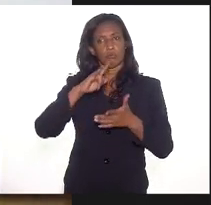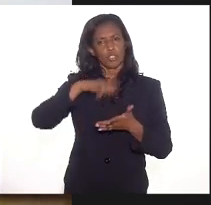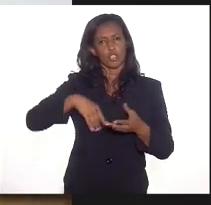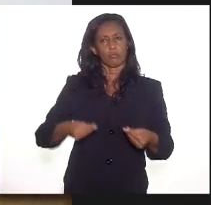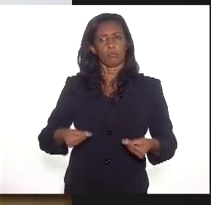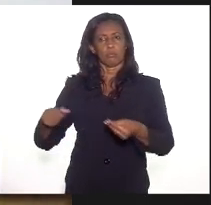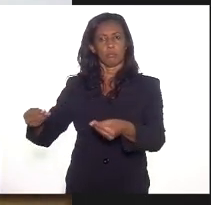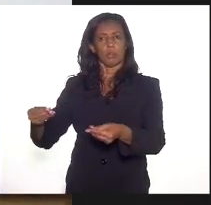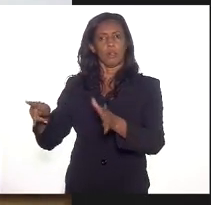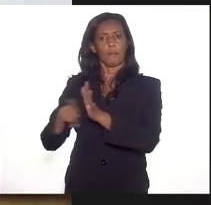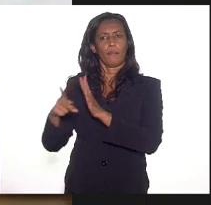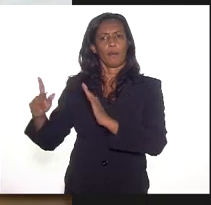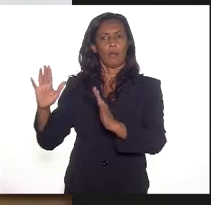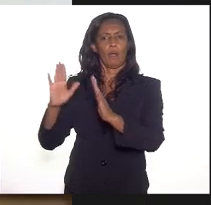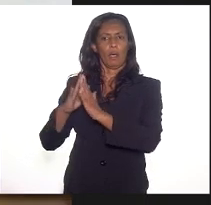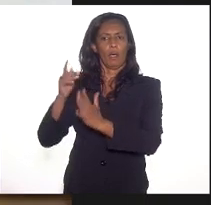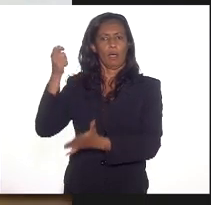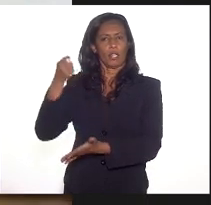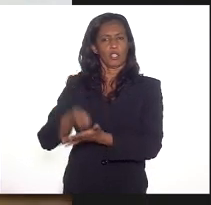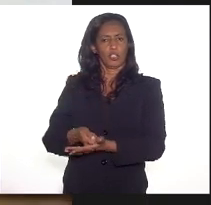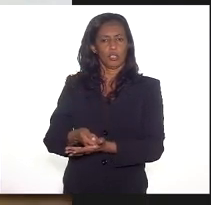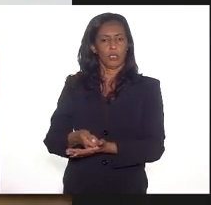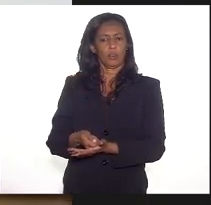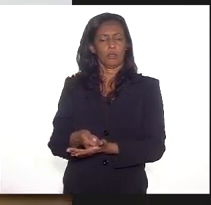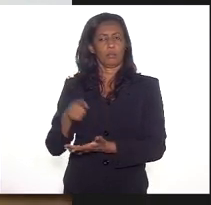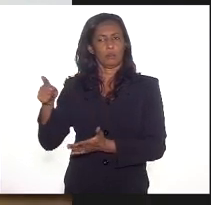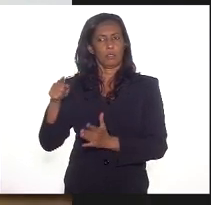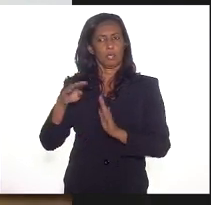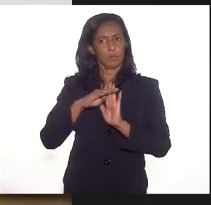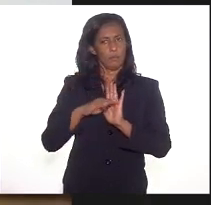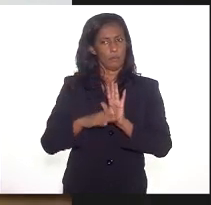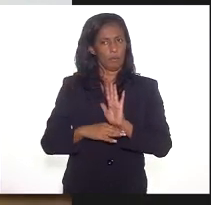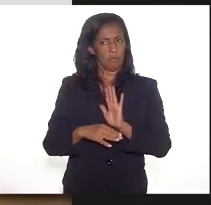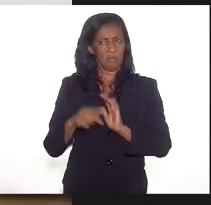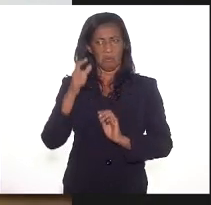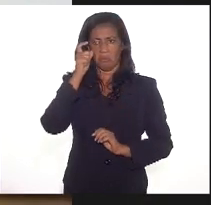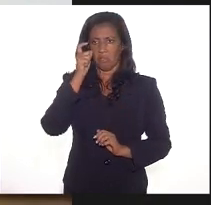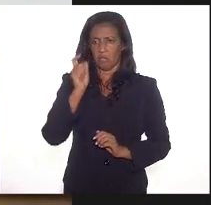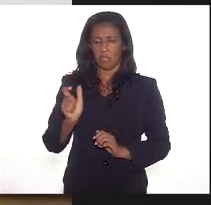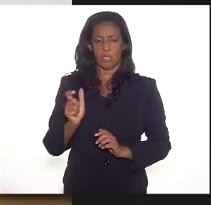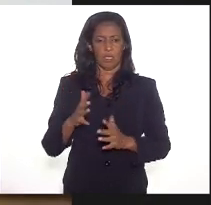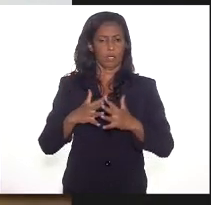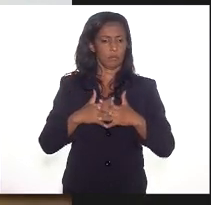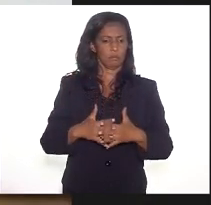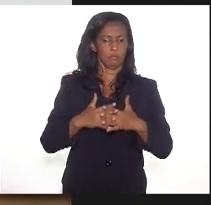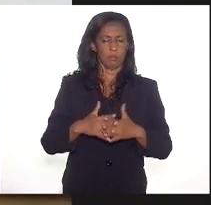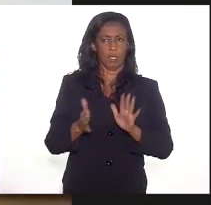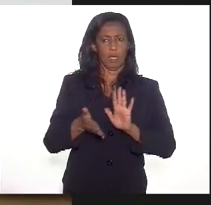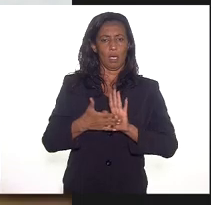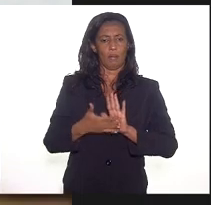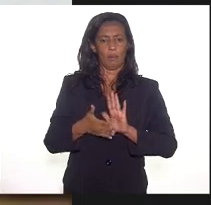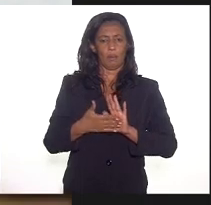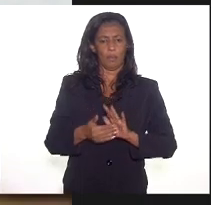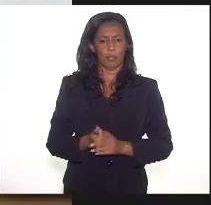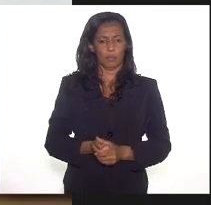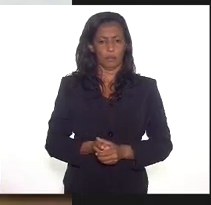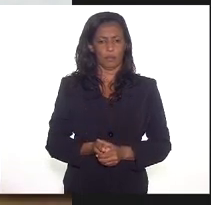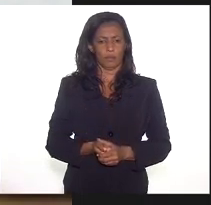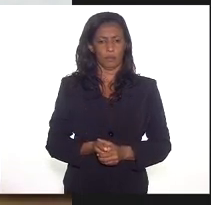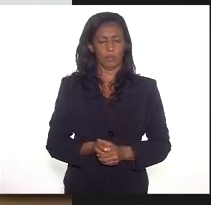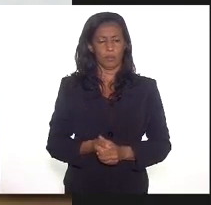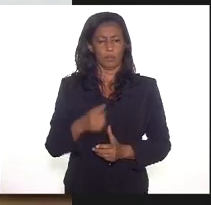justo a população ter essa garantia através desse programa. Eu não vejo conflito de interesse em relação à proposta do